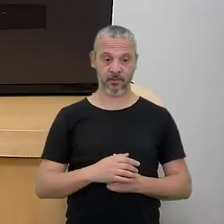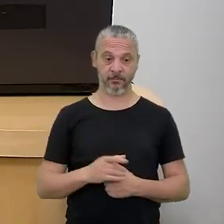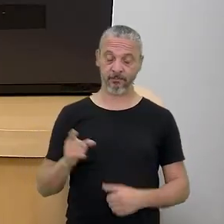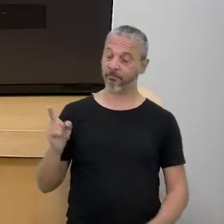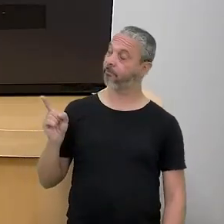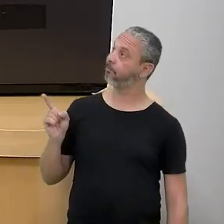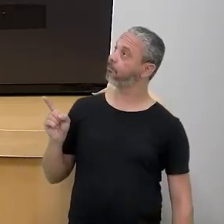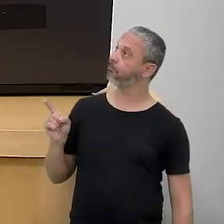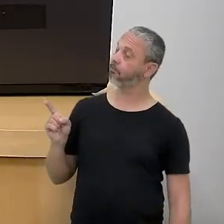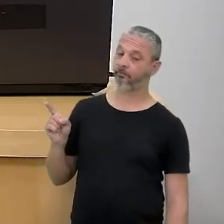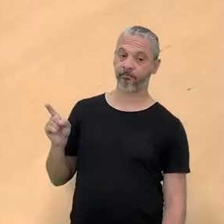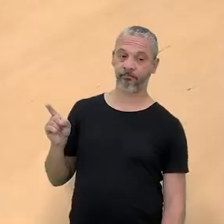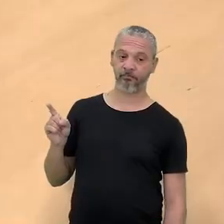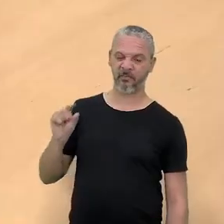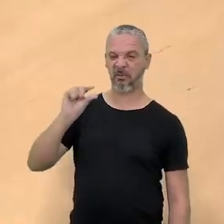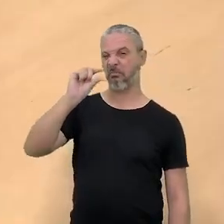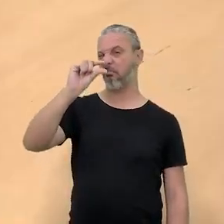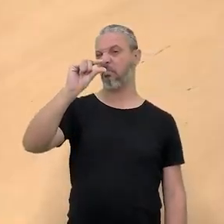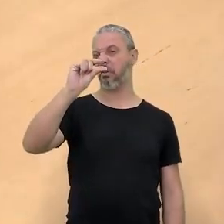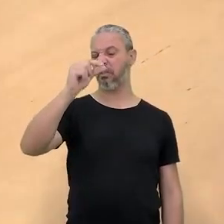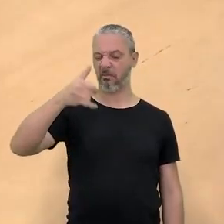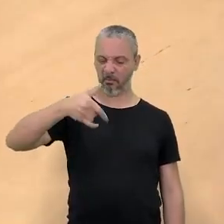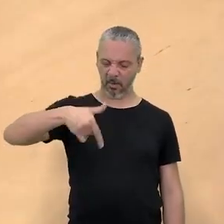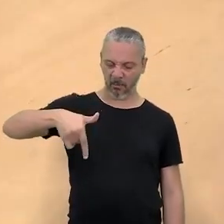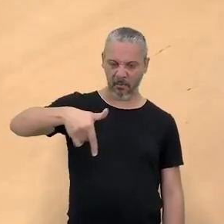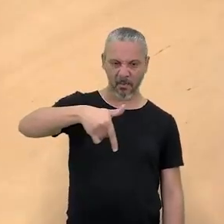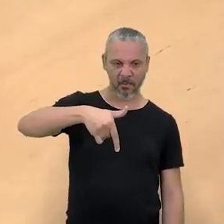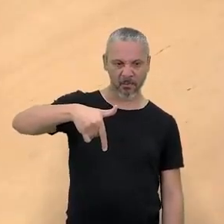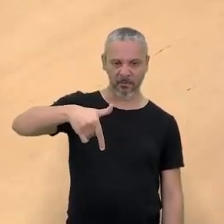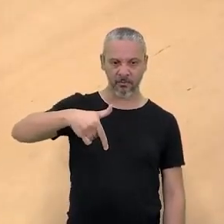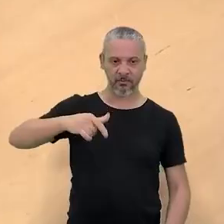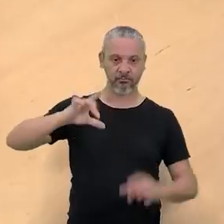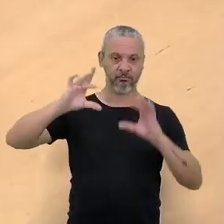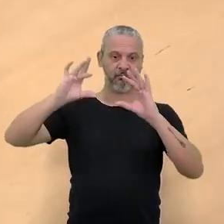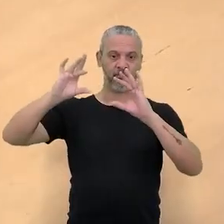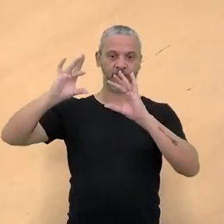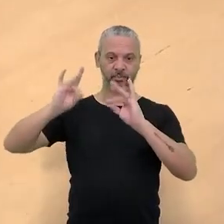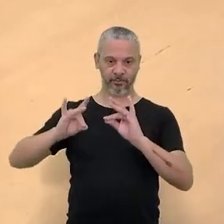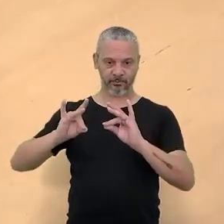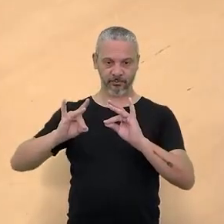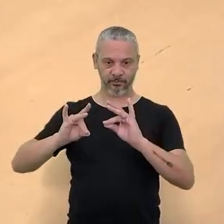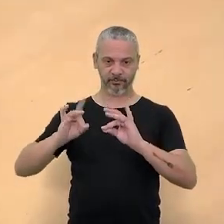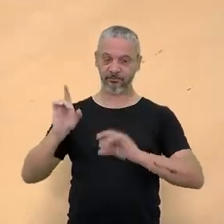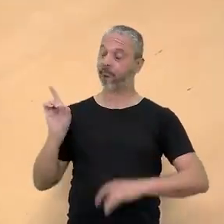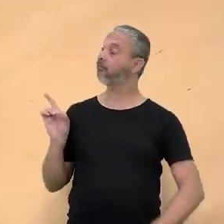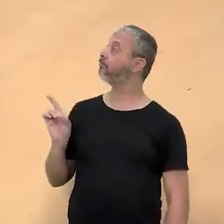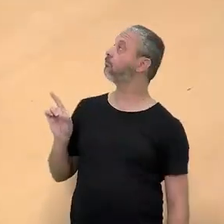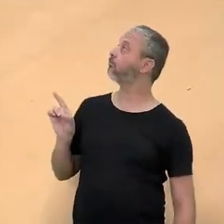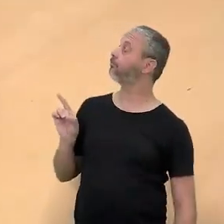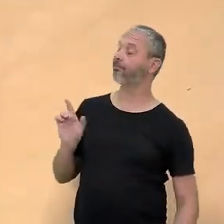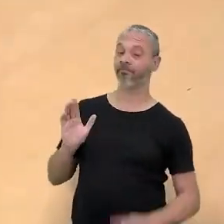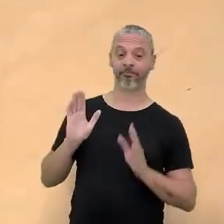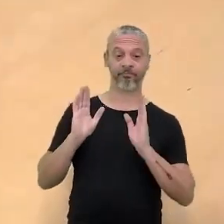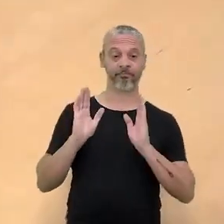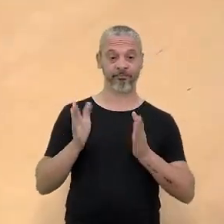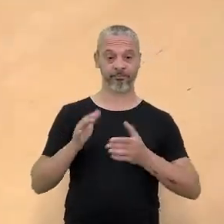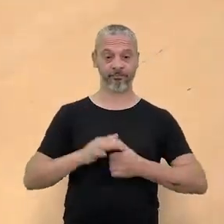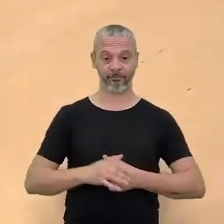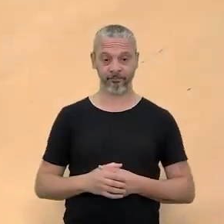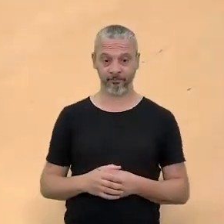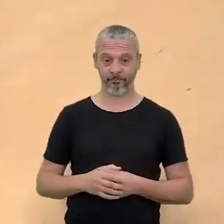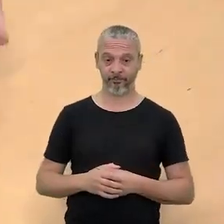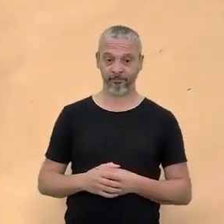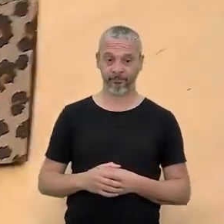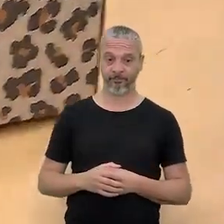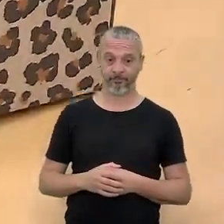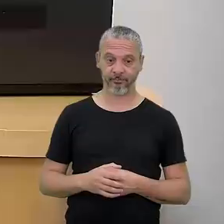Então, passo a cola aqui. Pode ser só um pinguinho de cola, não precisa ser muito. E já encaixo ela.